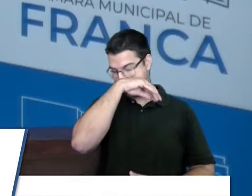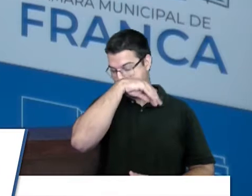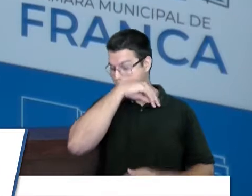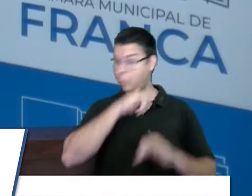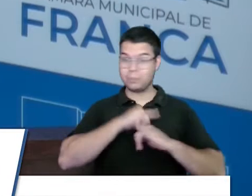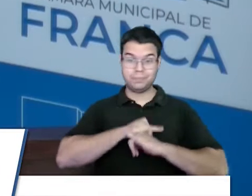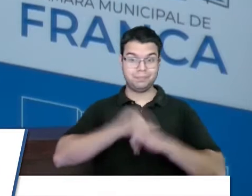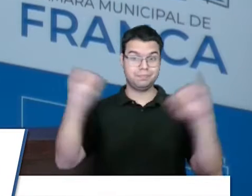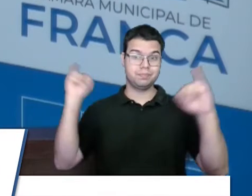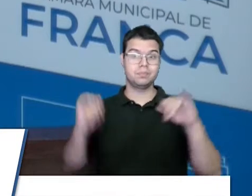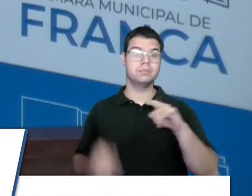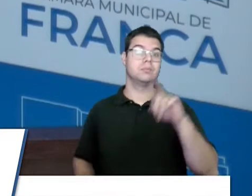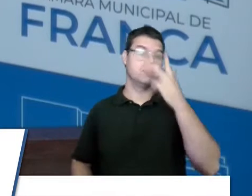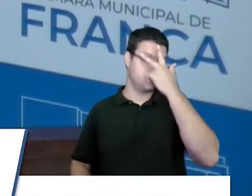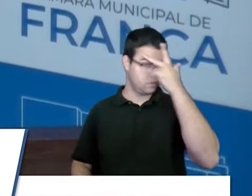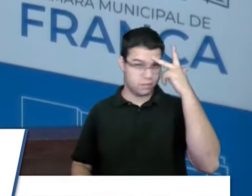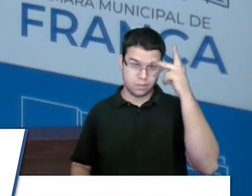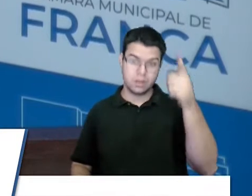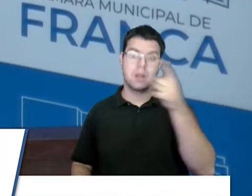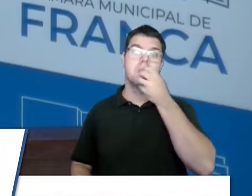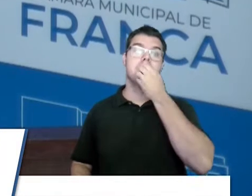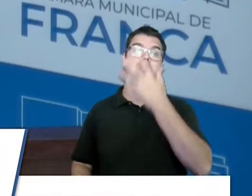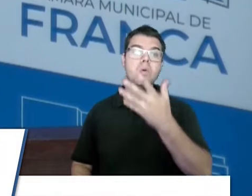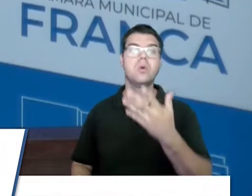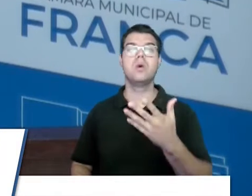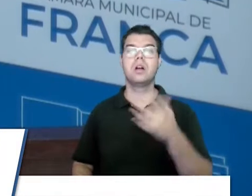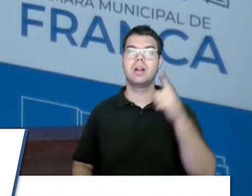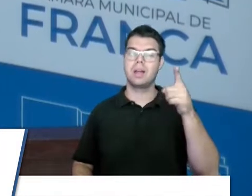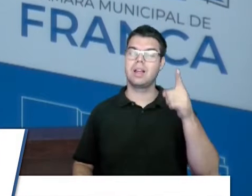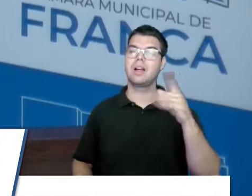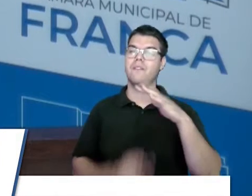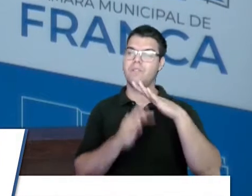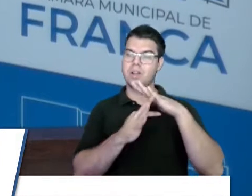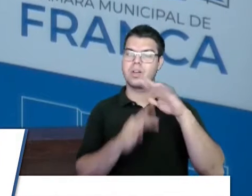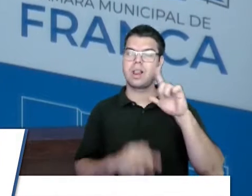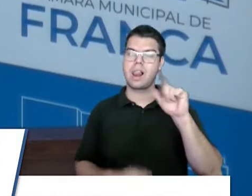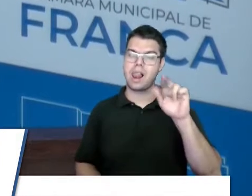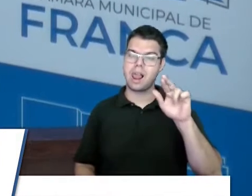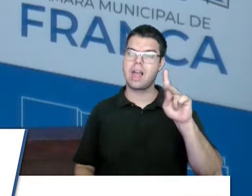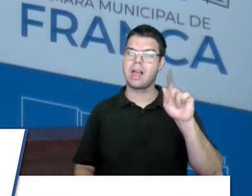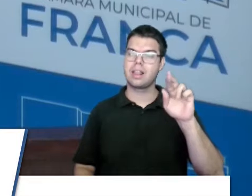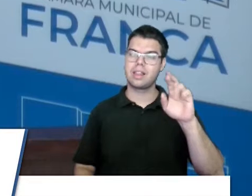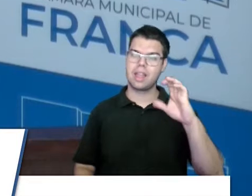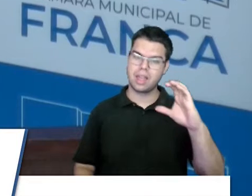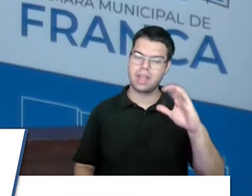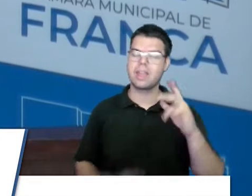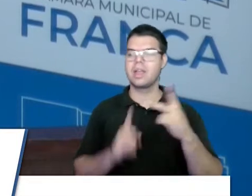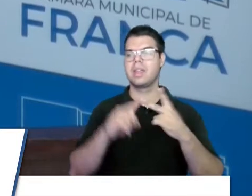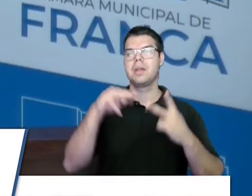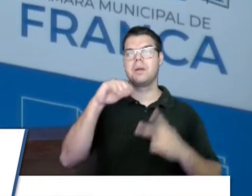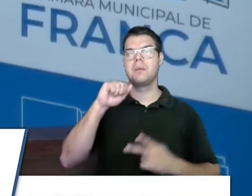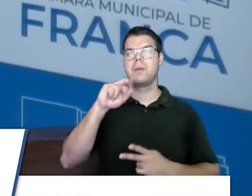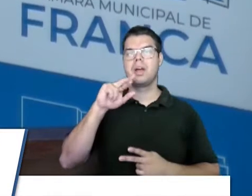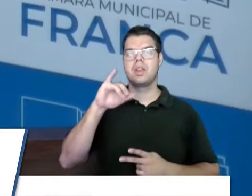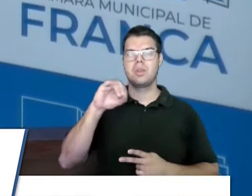pessoas tão boas como a Fundação Allan Kardec, o Mário Arias, pessoa do bem, faz um trabalho